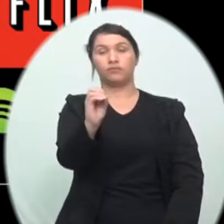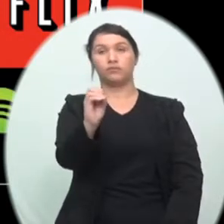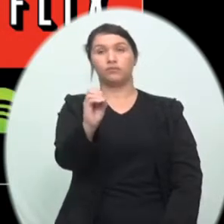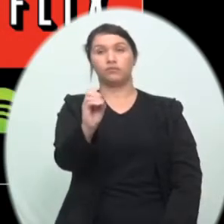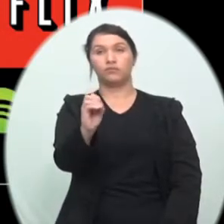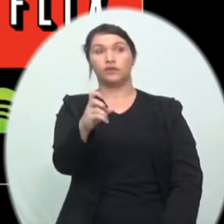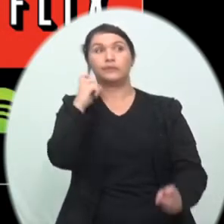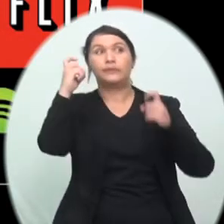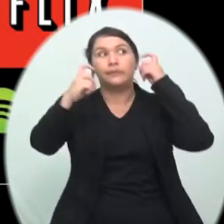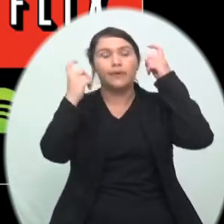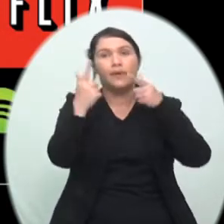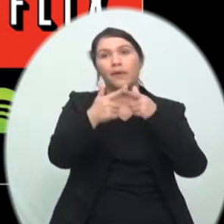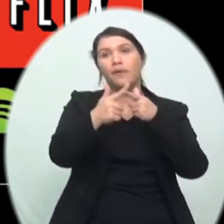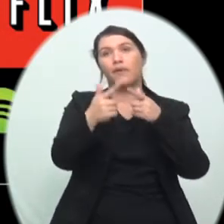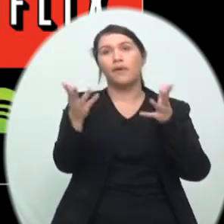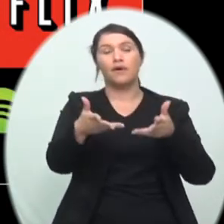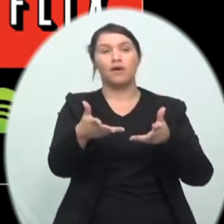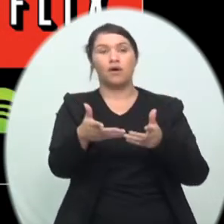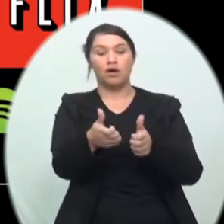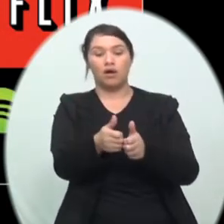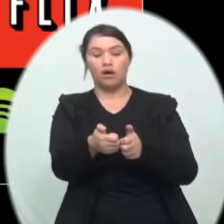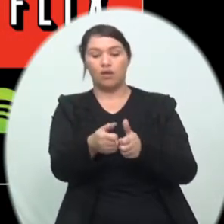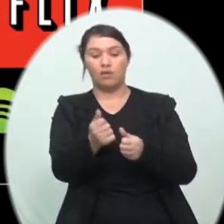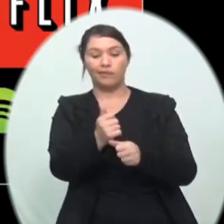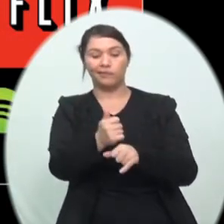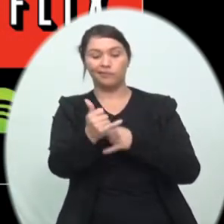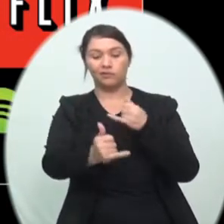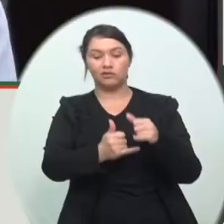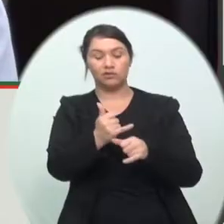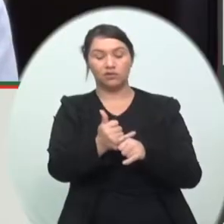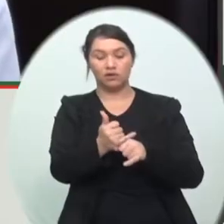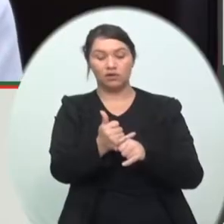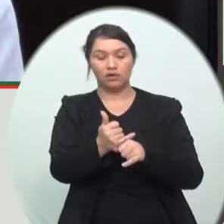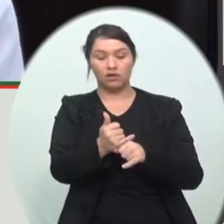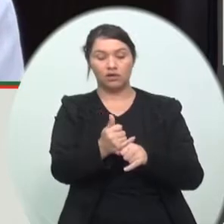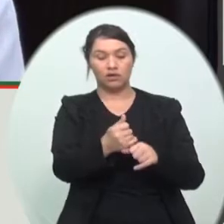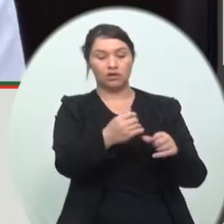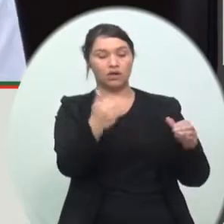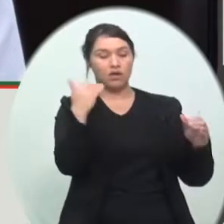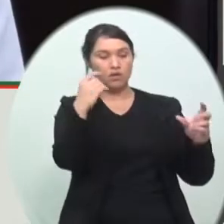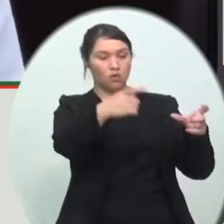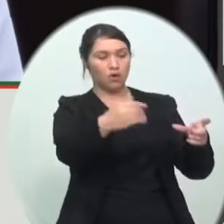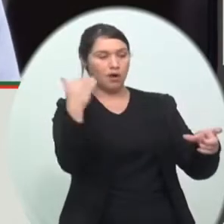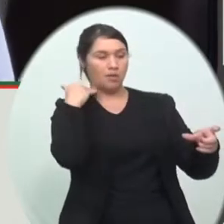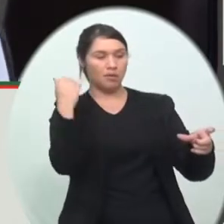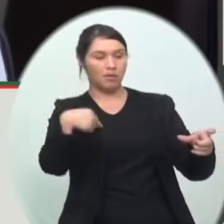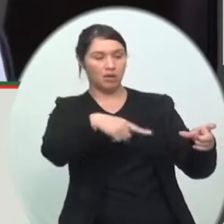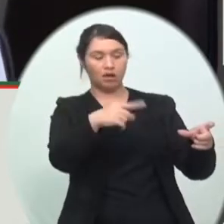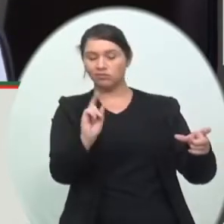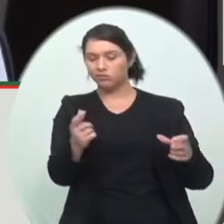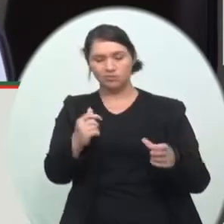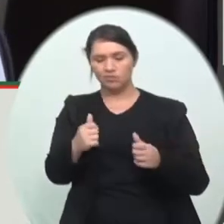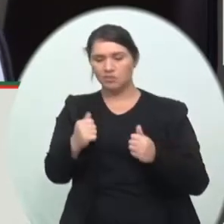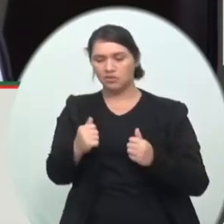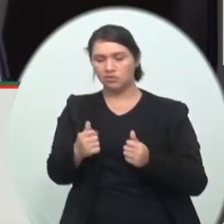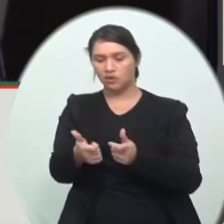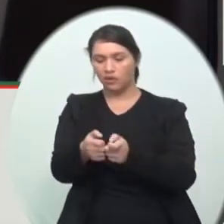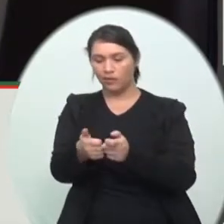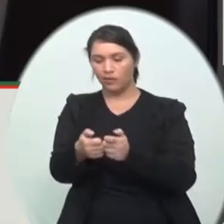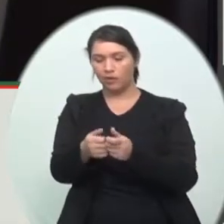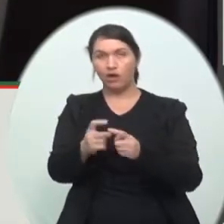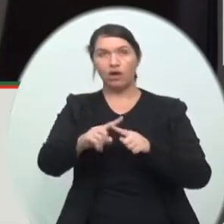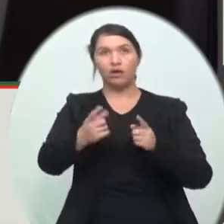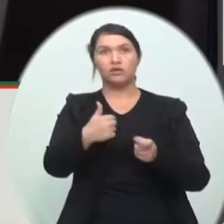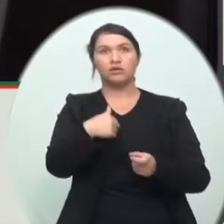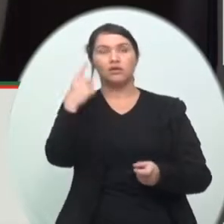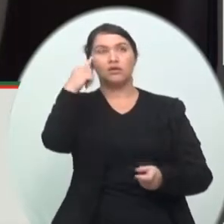agência. E eu, por aqui, agora já transfiro uma coisa para ele. Enfim, isso está tão natural para nós, mas como é que eu não fiz isso? É